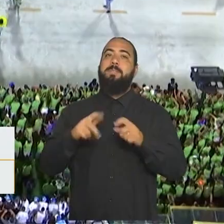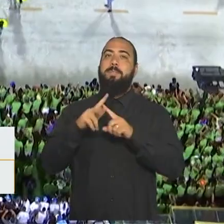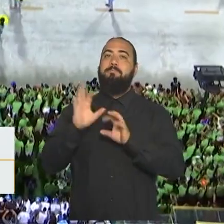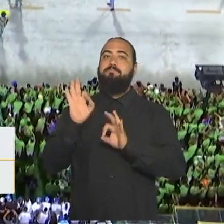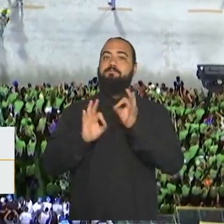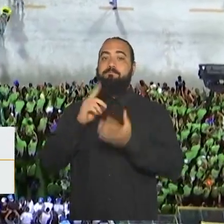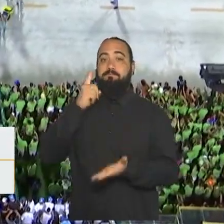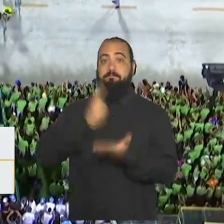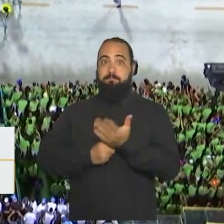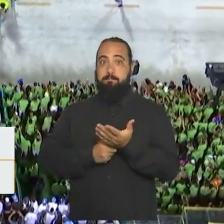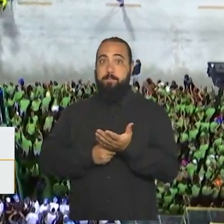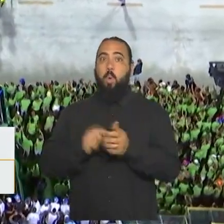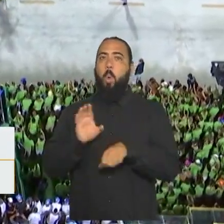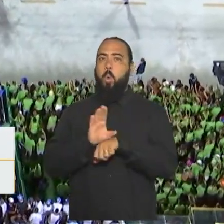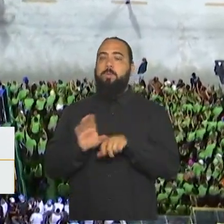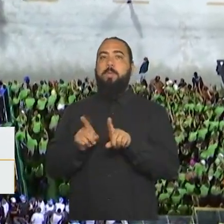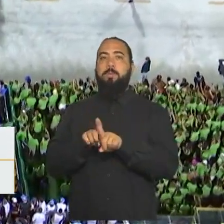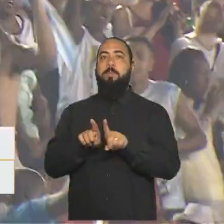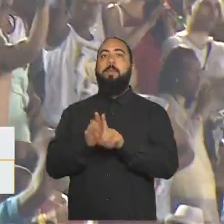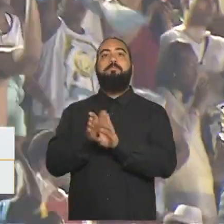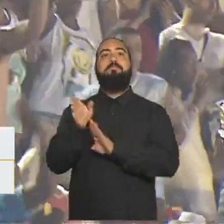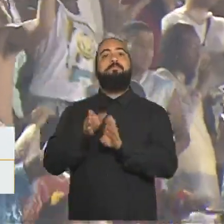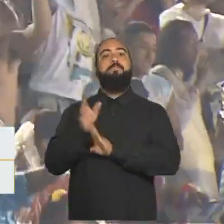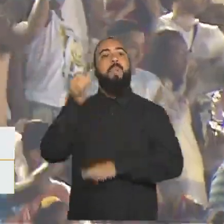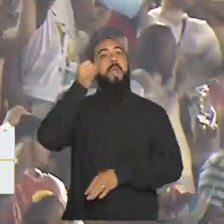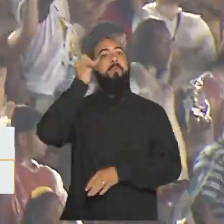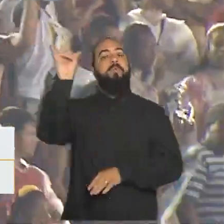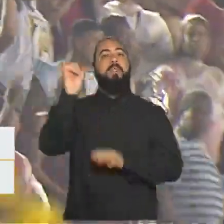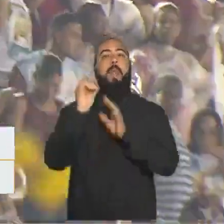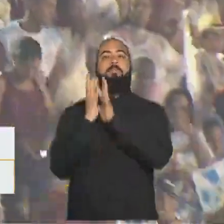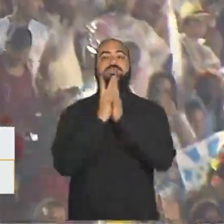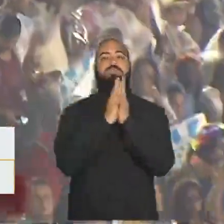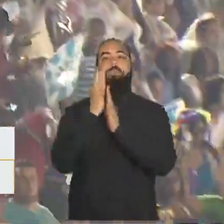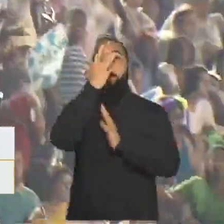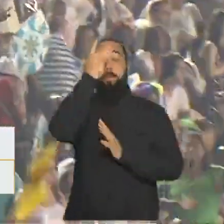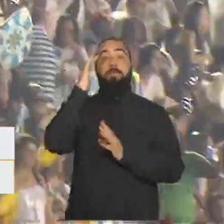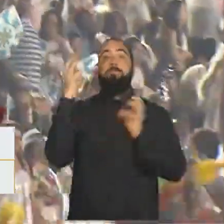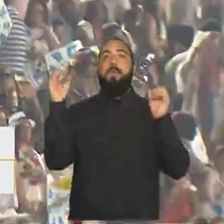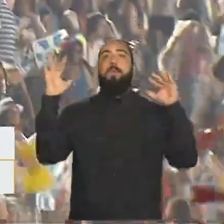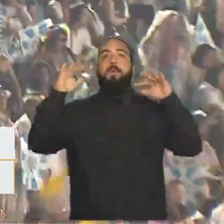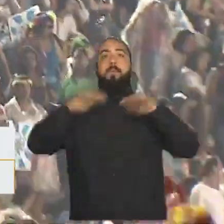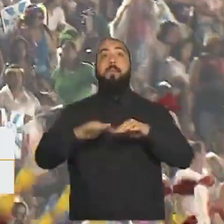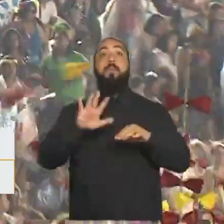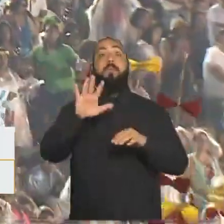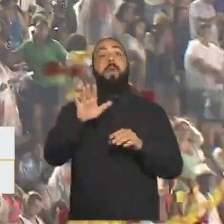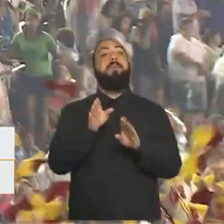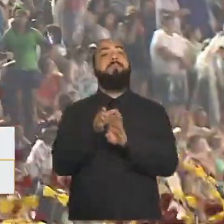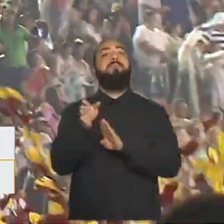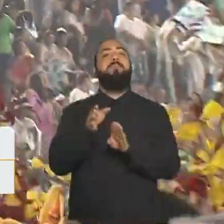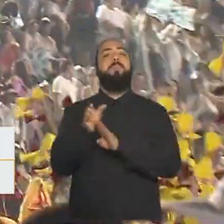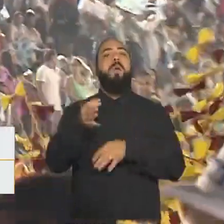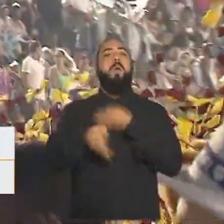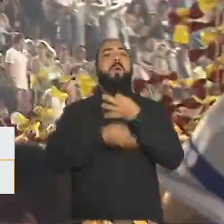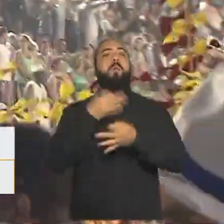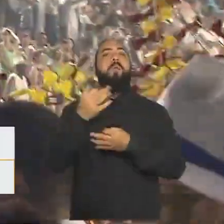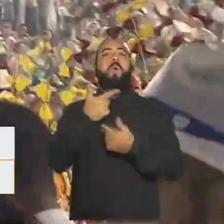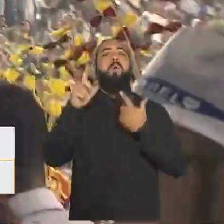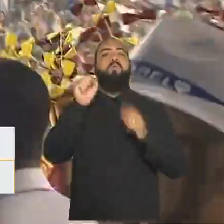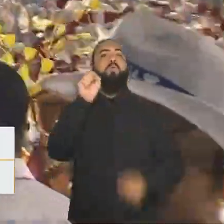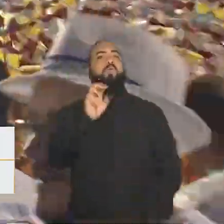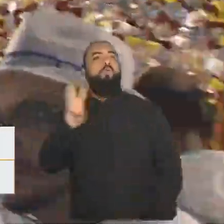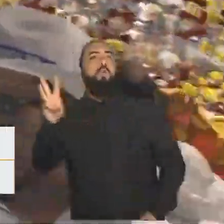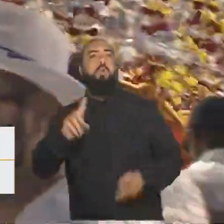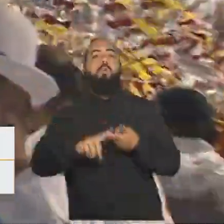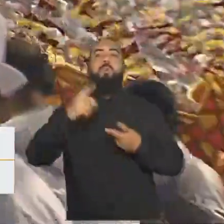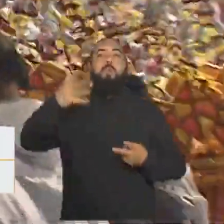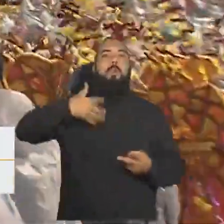O Conselho também orienta que é necessário evitar aglomerações, mas não faz nenhuma menção sobre a realização de shows,